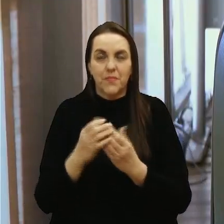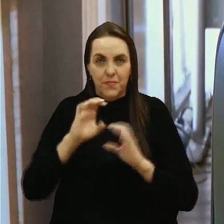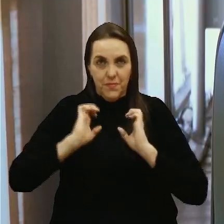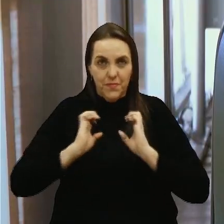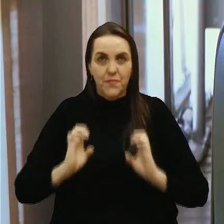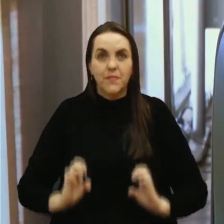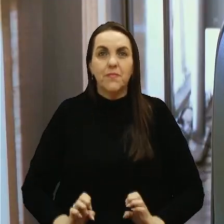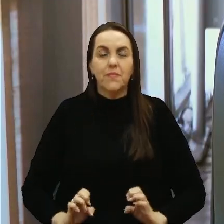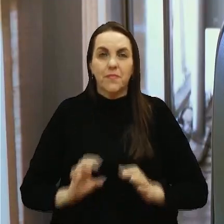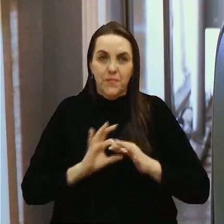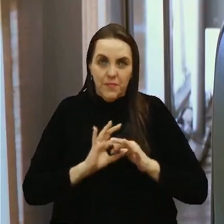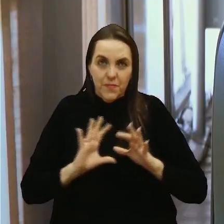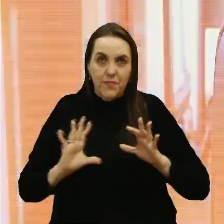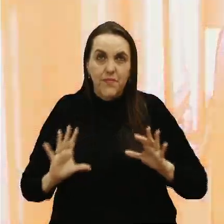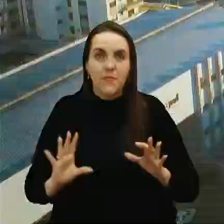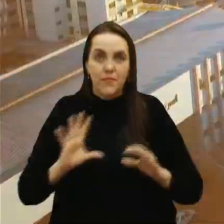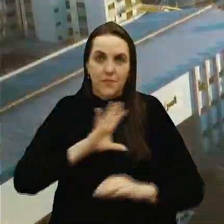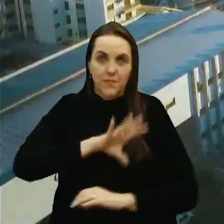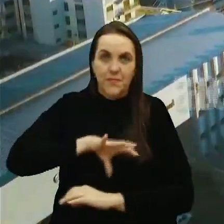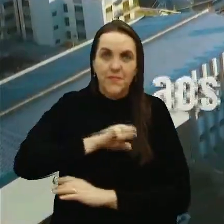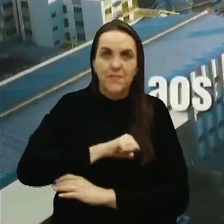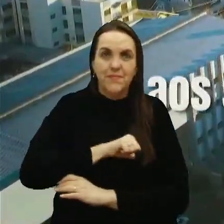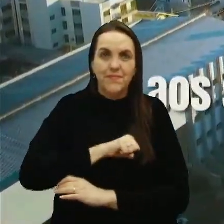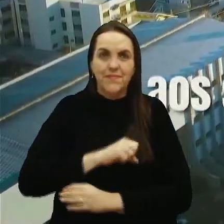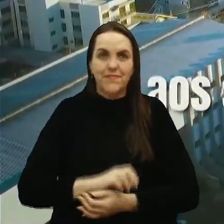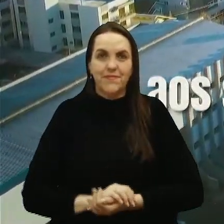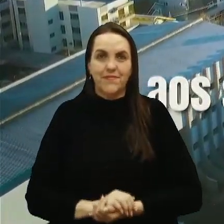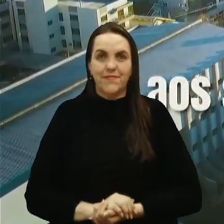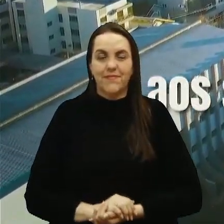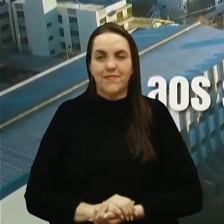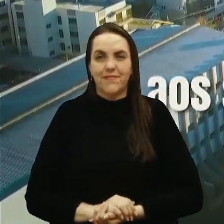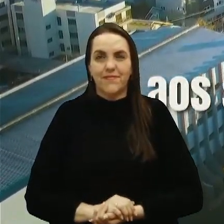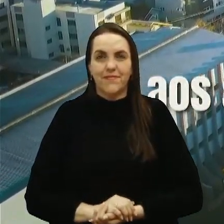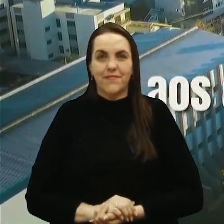ética, disponibilidade e amor.